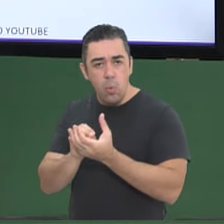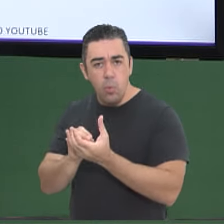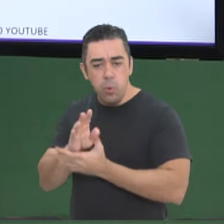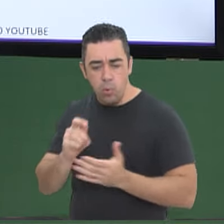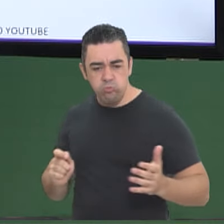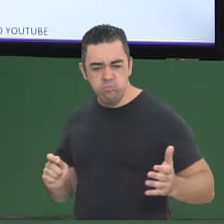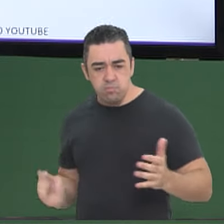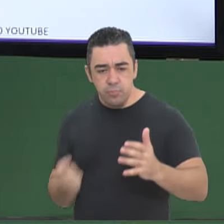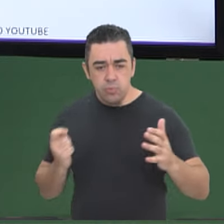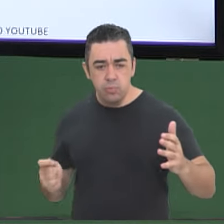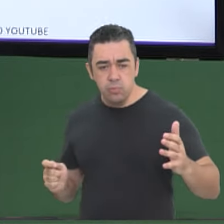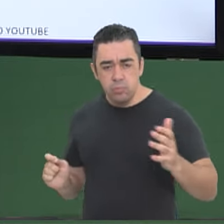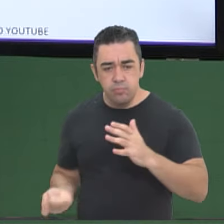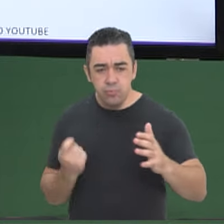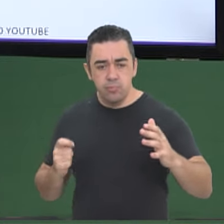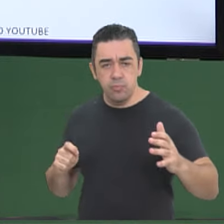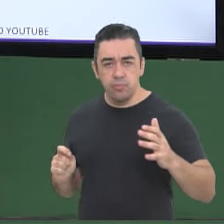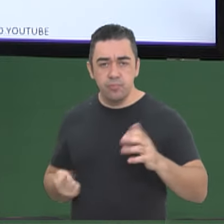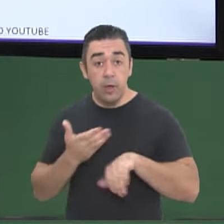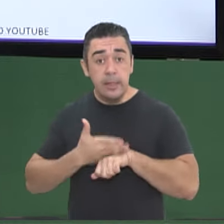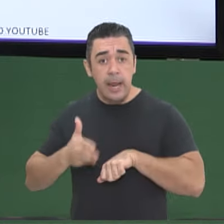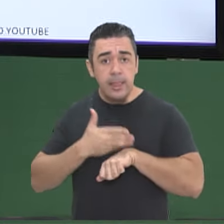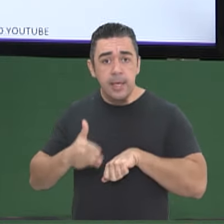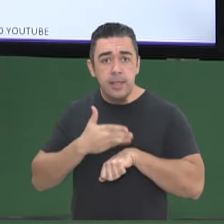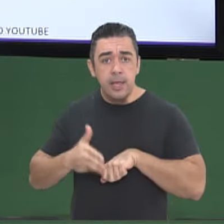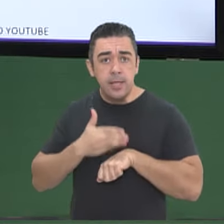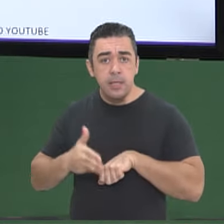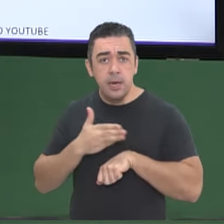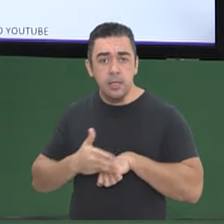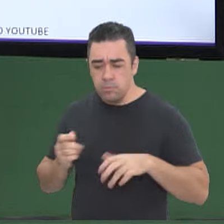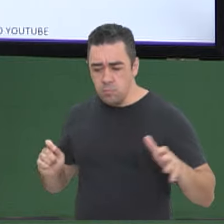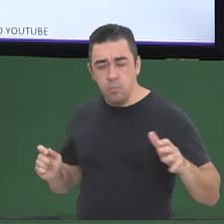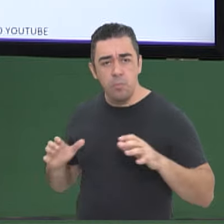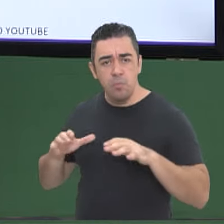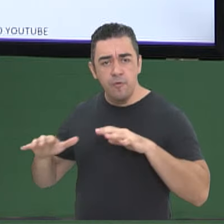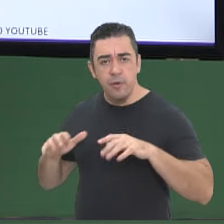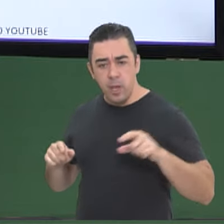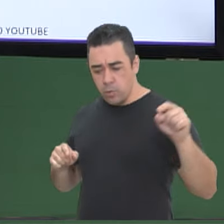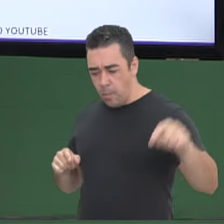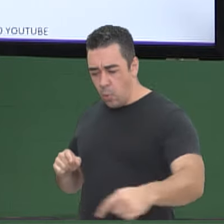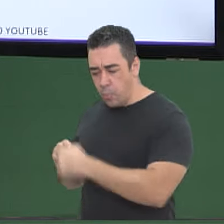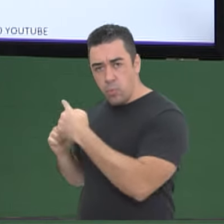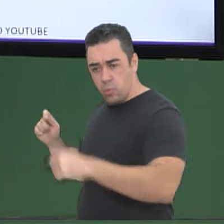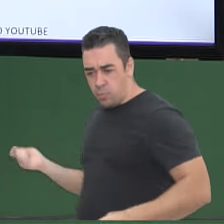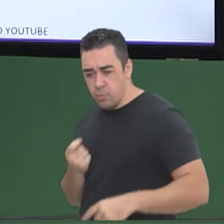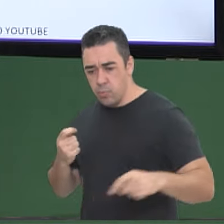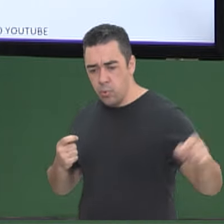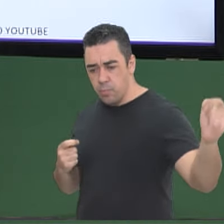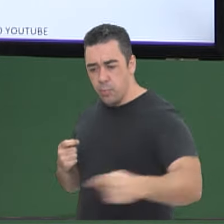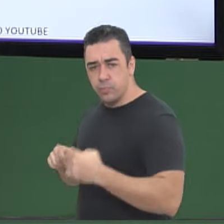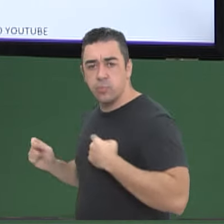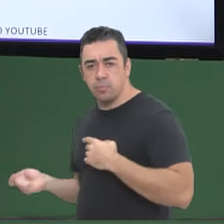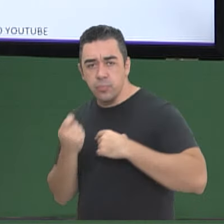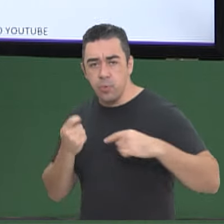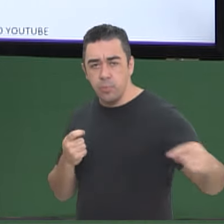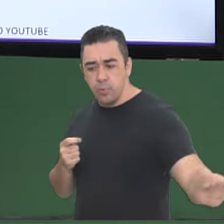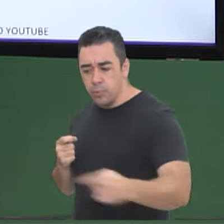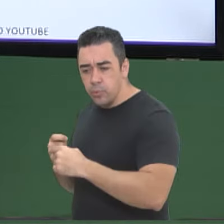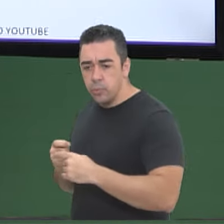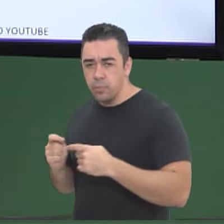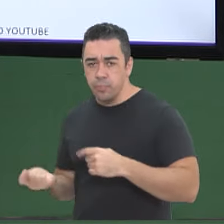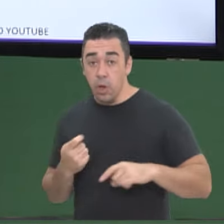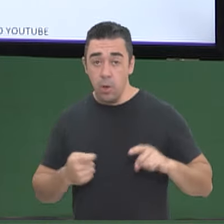fica treinando ali, treinando exaustivamente aquela movimentação, né? Porque por mais que nós estamos